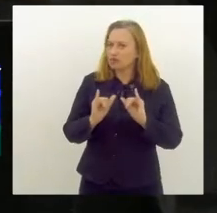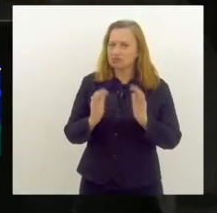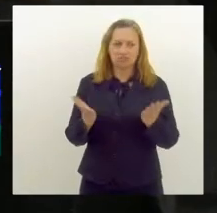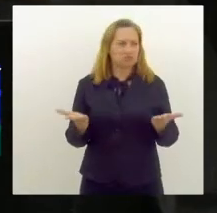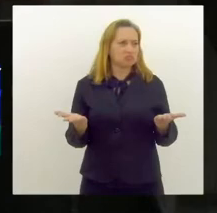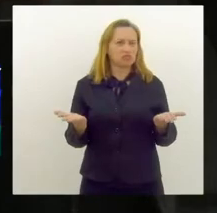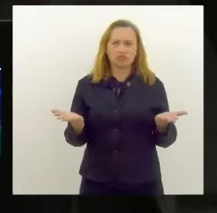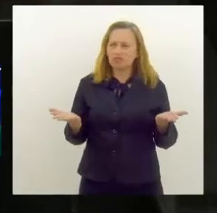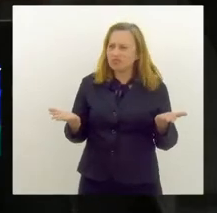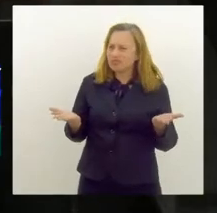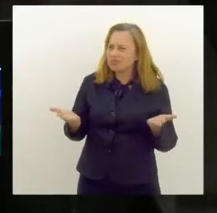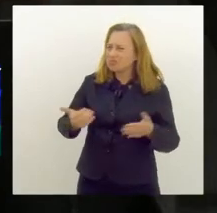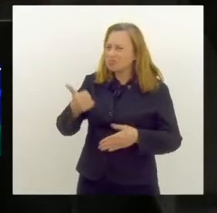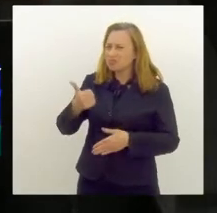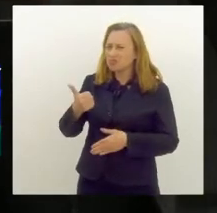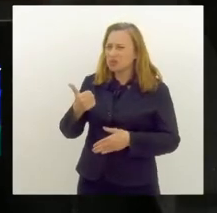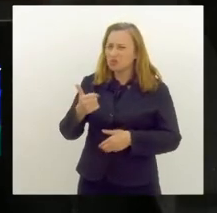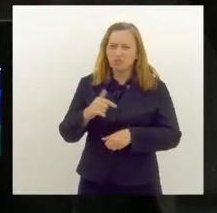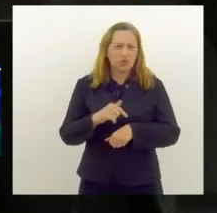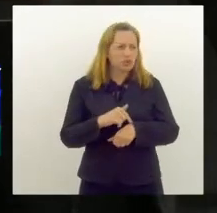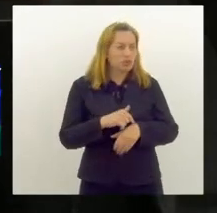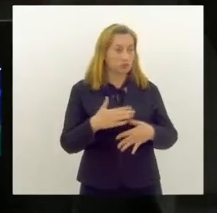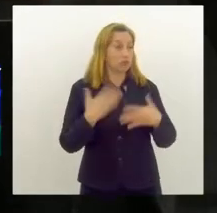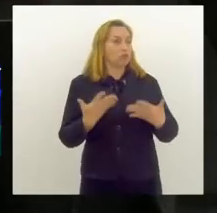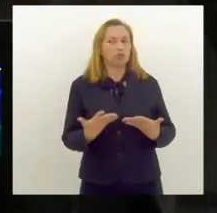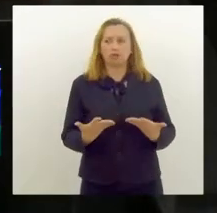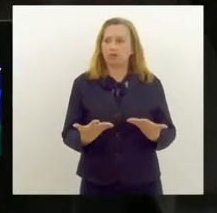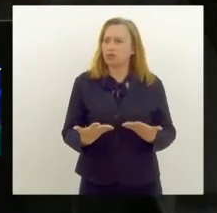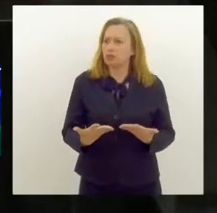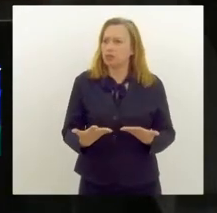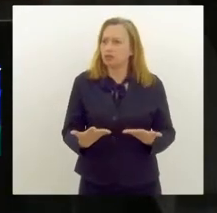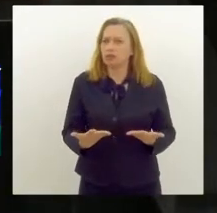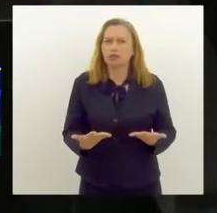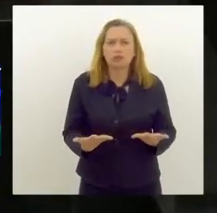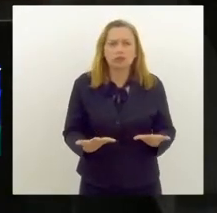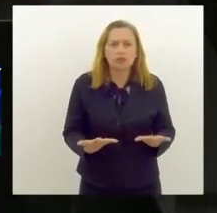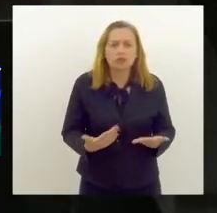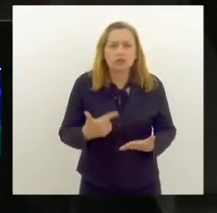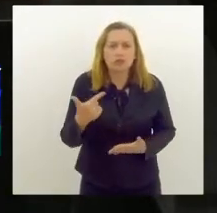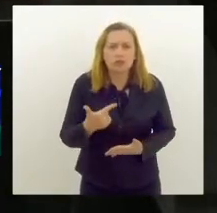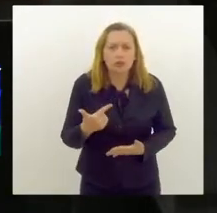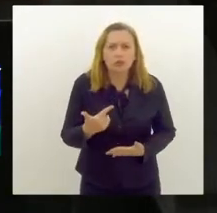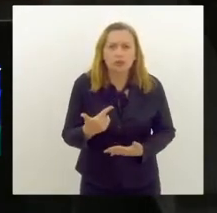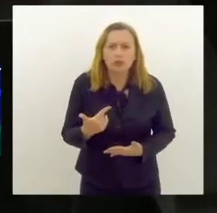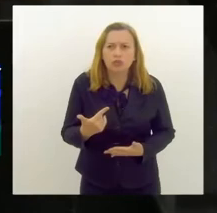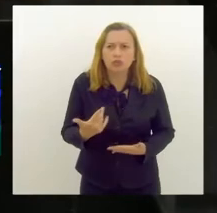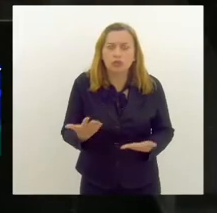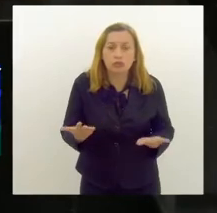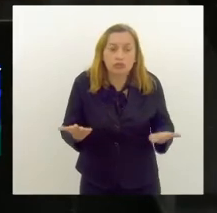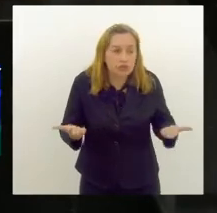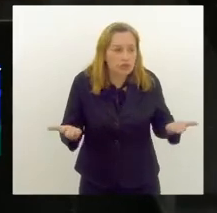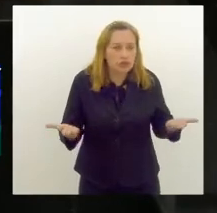primeiro, momento de grande surpresa. Segundo,